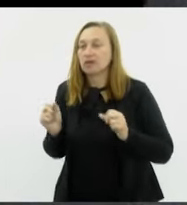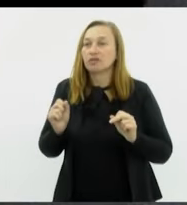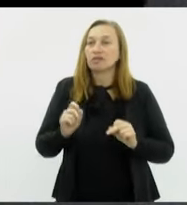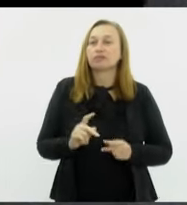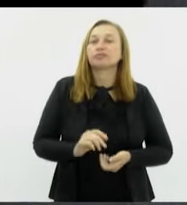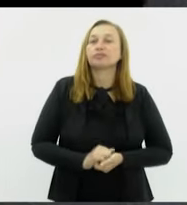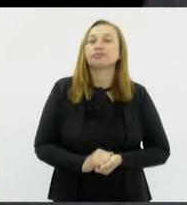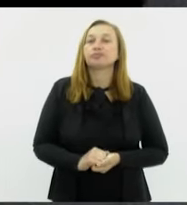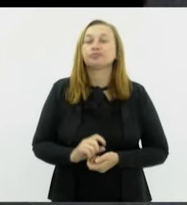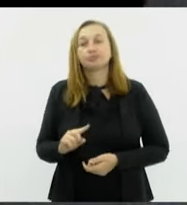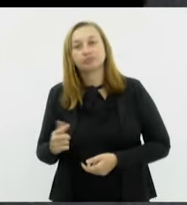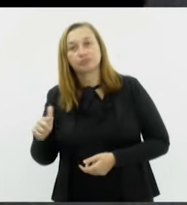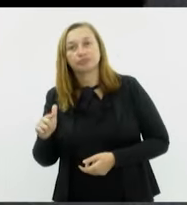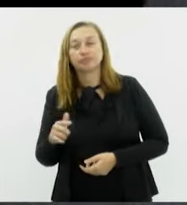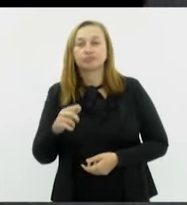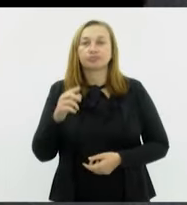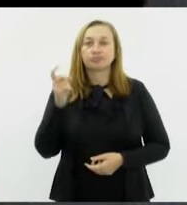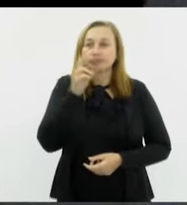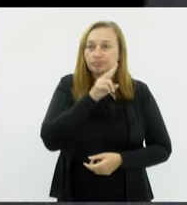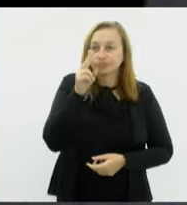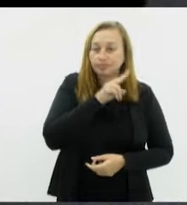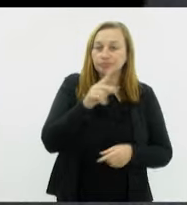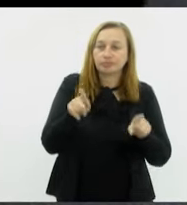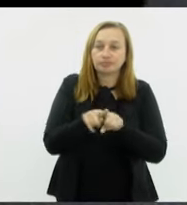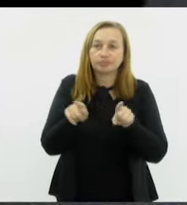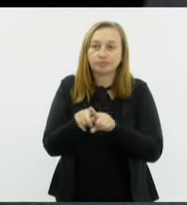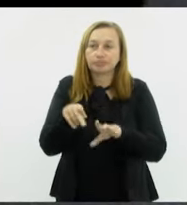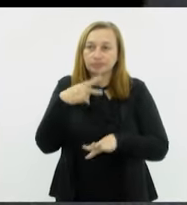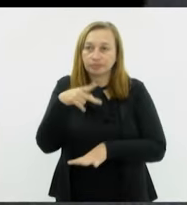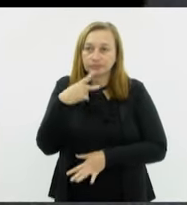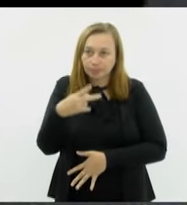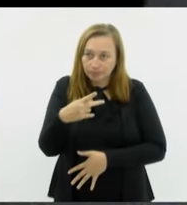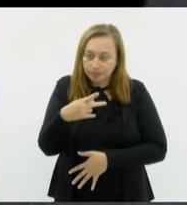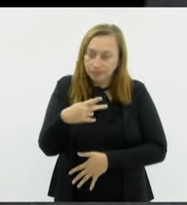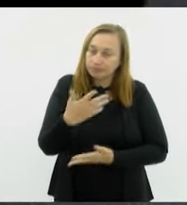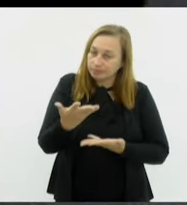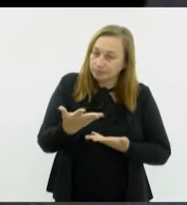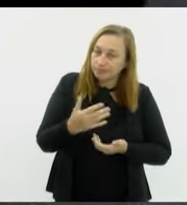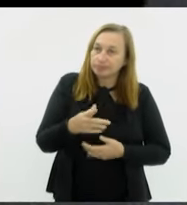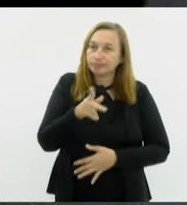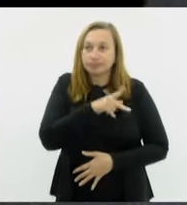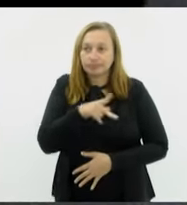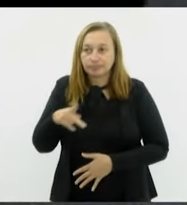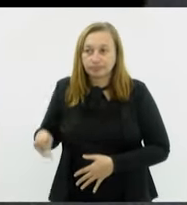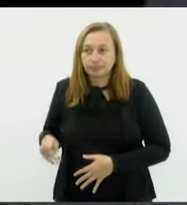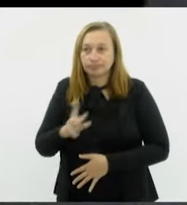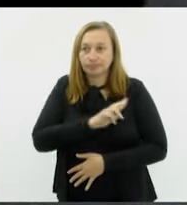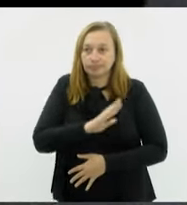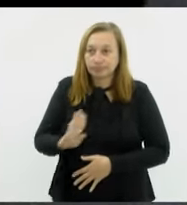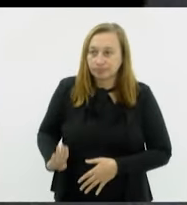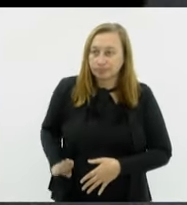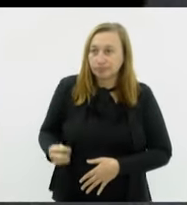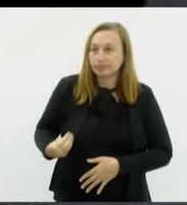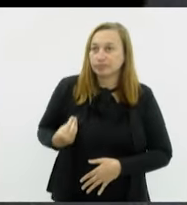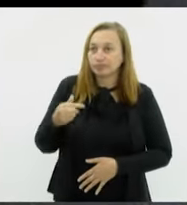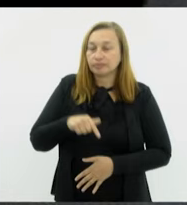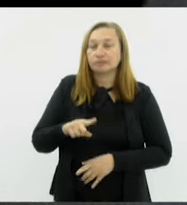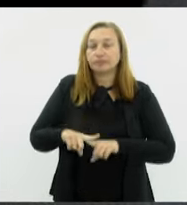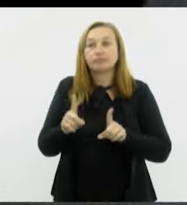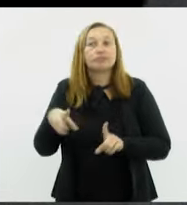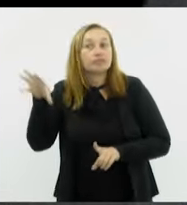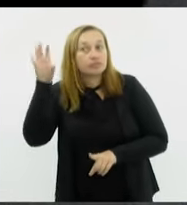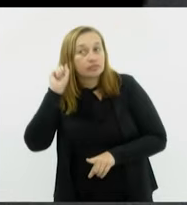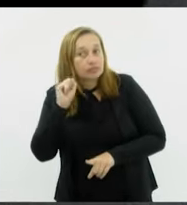rapidamente, que eu queria comentar com Vossa Excelência, na verdade o endereço disso é o nosso presidente Bacelar, ele não está aqui, mas está ouvindo